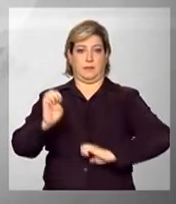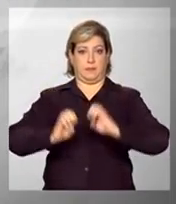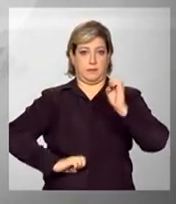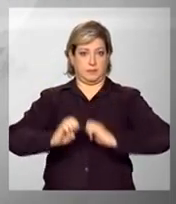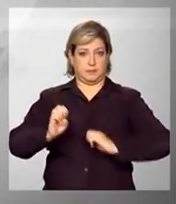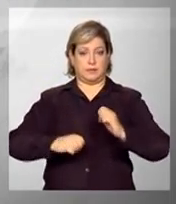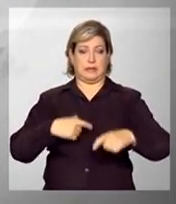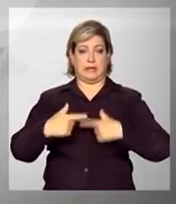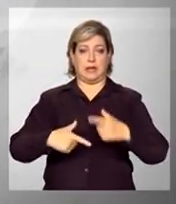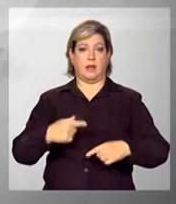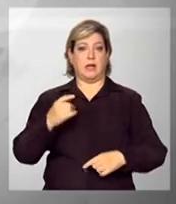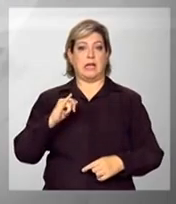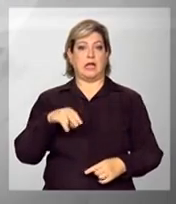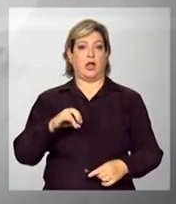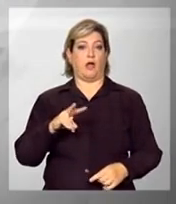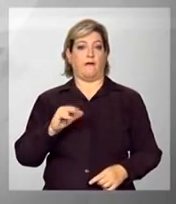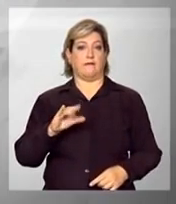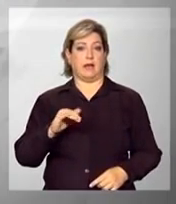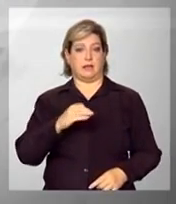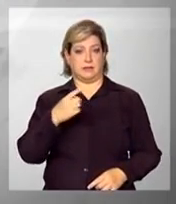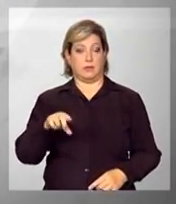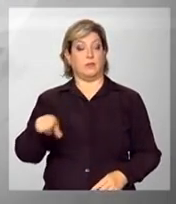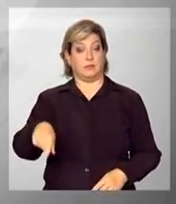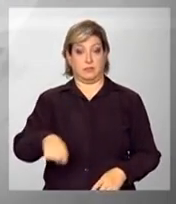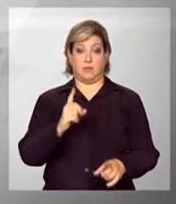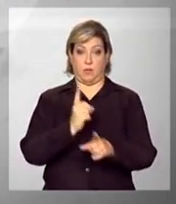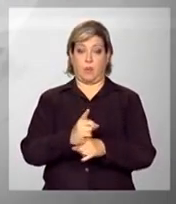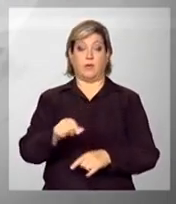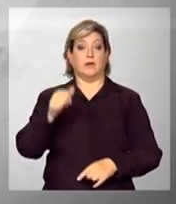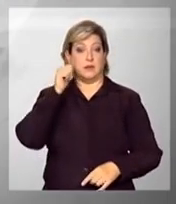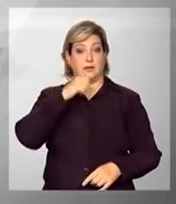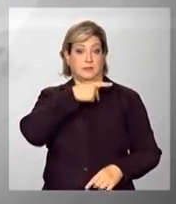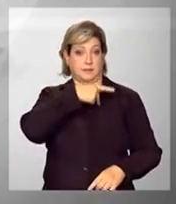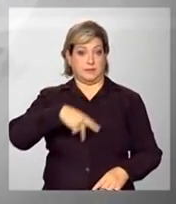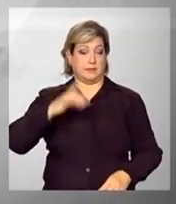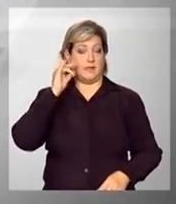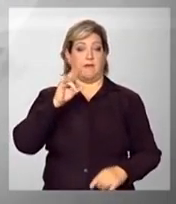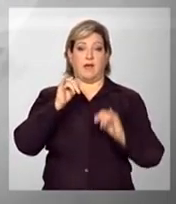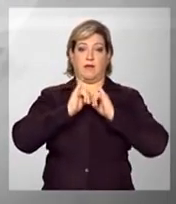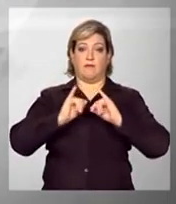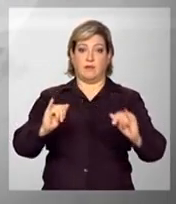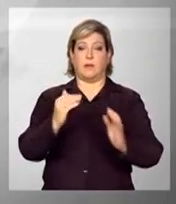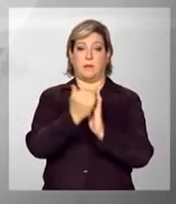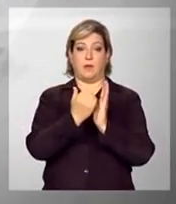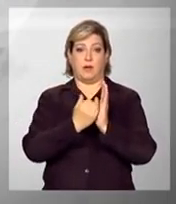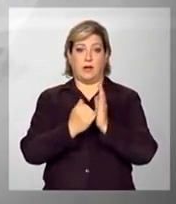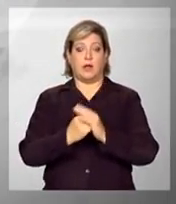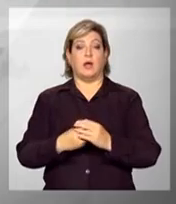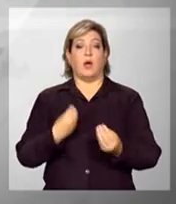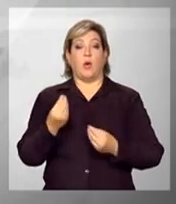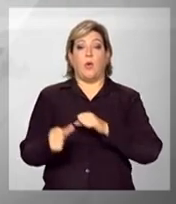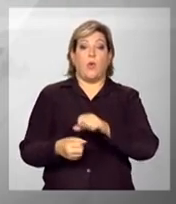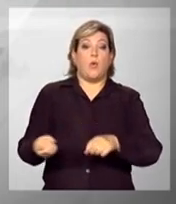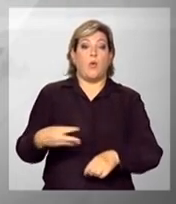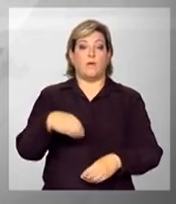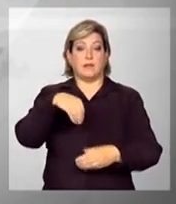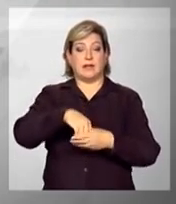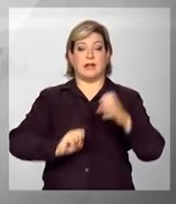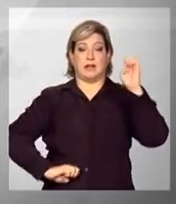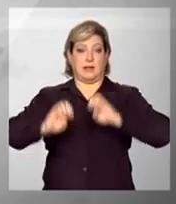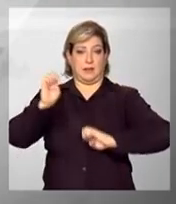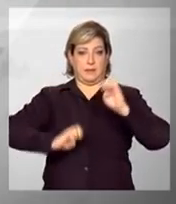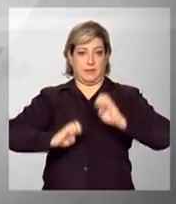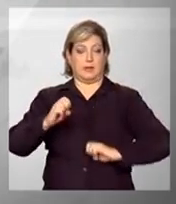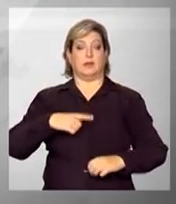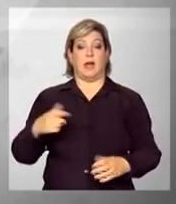pela inovação no encontro a presidenta vai anunciar um programa para inovação nas empresas vamos voltar ao vivo ao